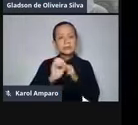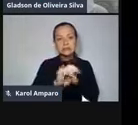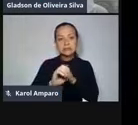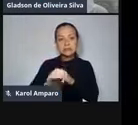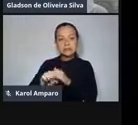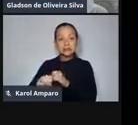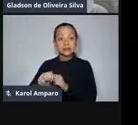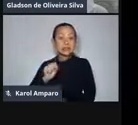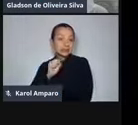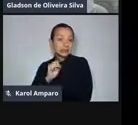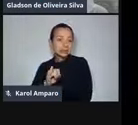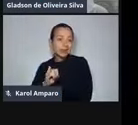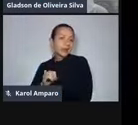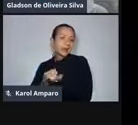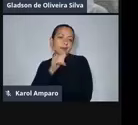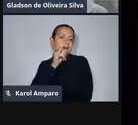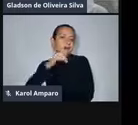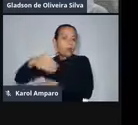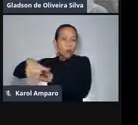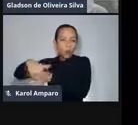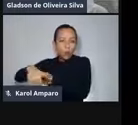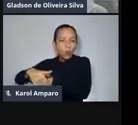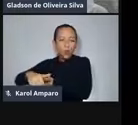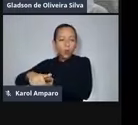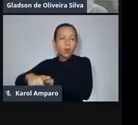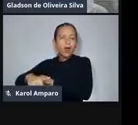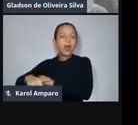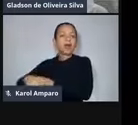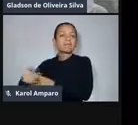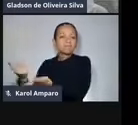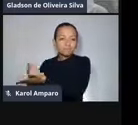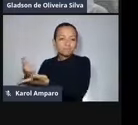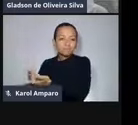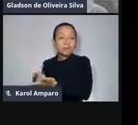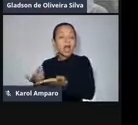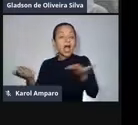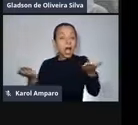lugares onde eles estão hoje. Então, estão bem, já também